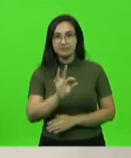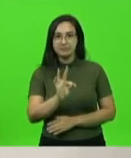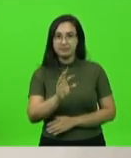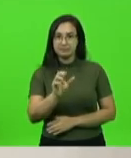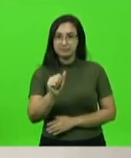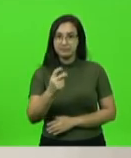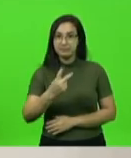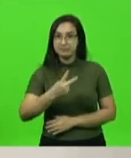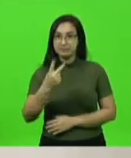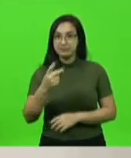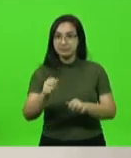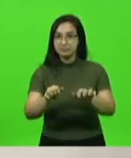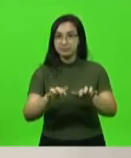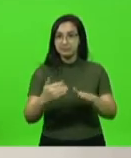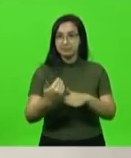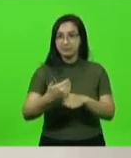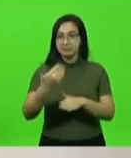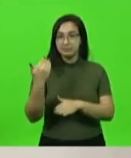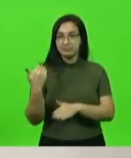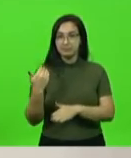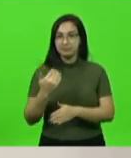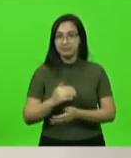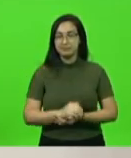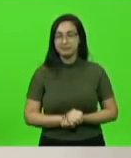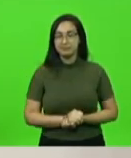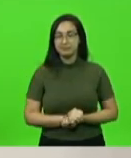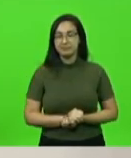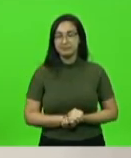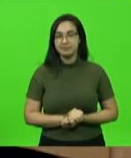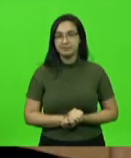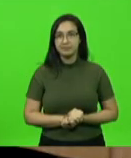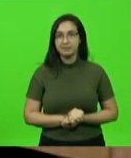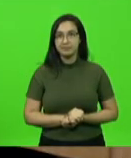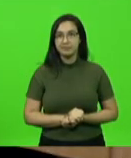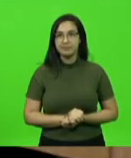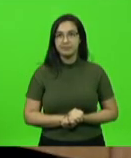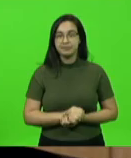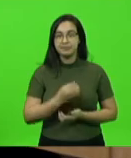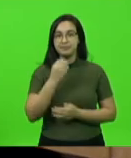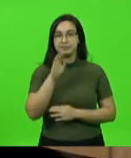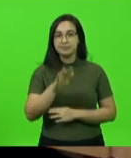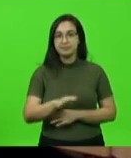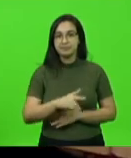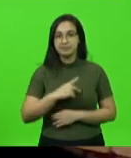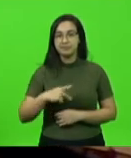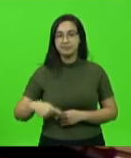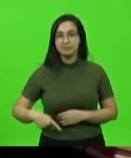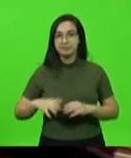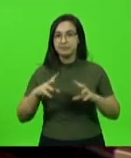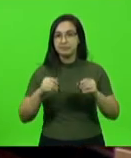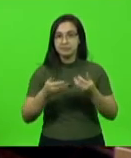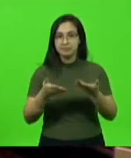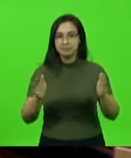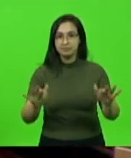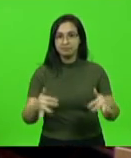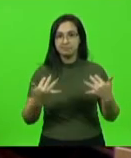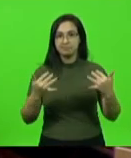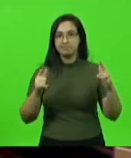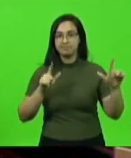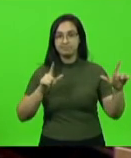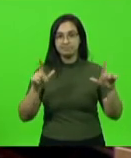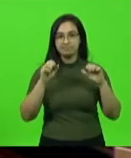duas atas das sessões anteriores. Por favor, deputado. Boa tarde, senhor presidente, e a todos que nos acompanham pela TVA.